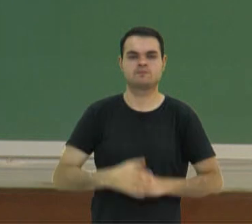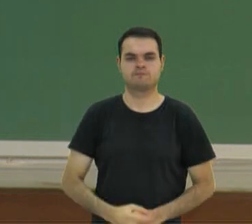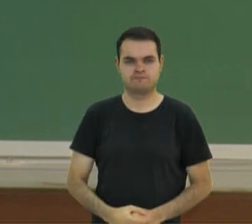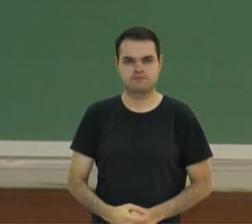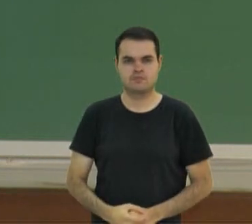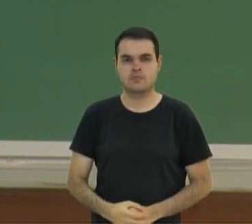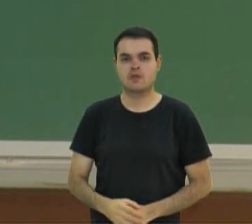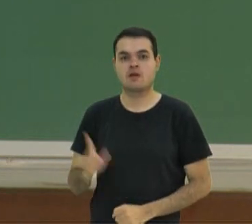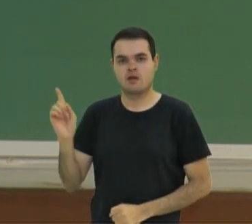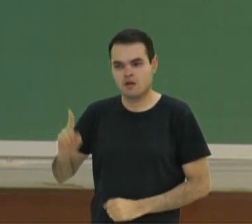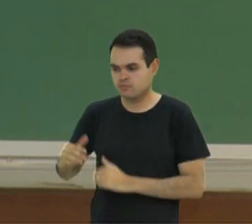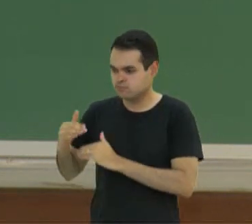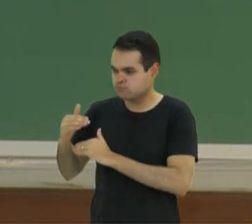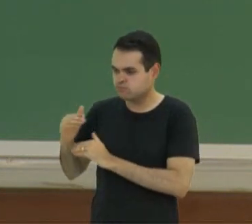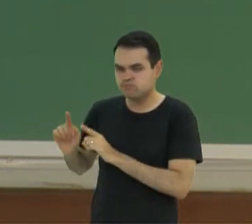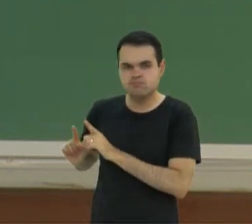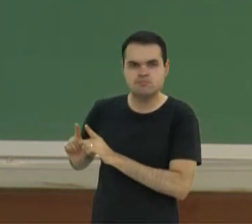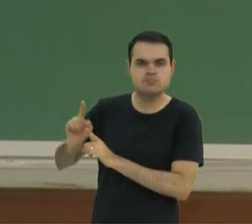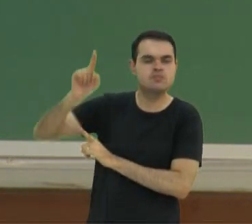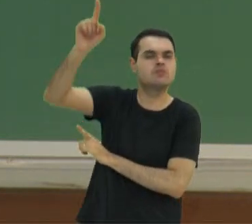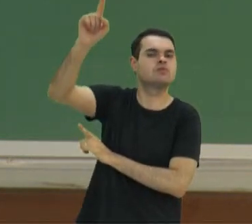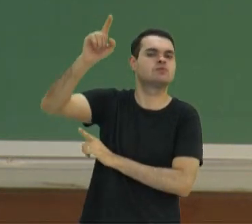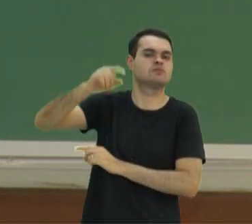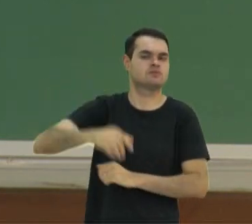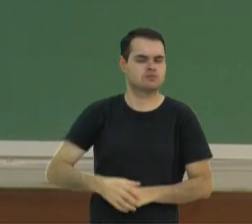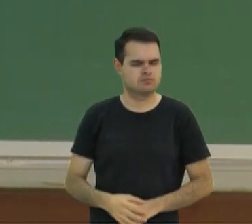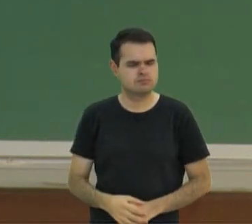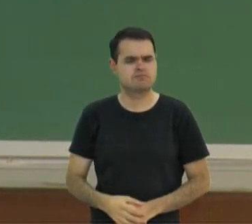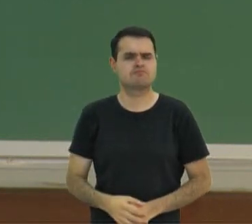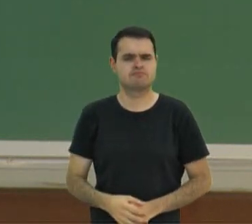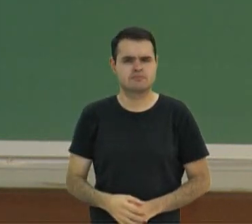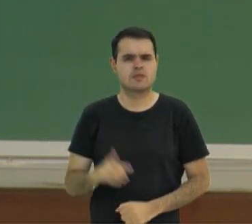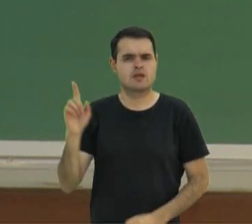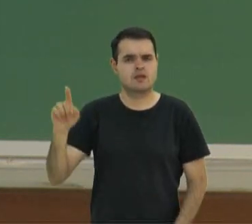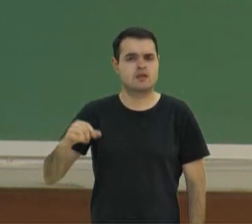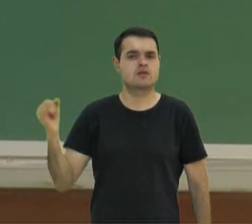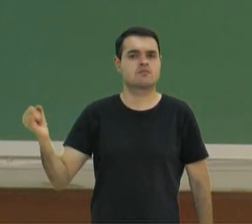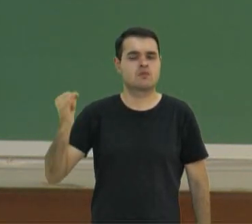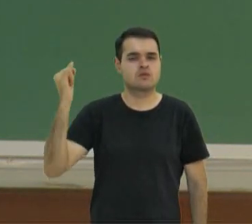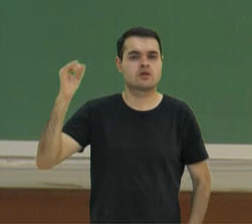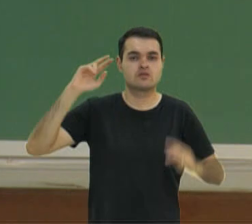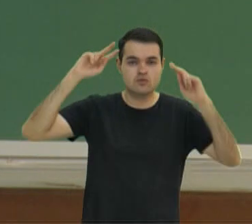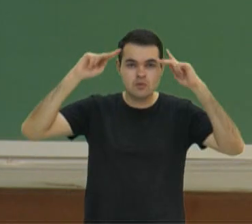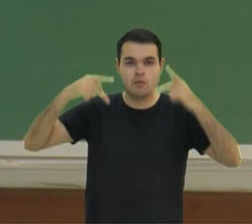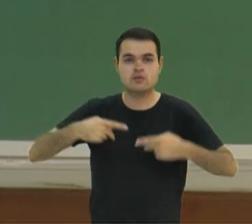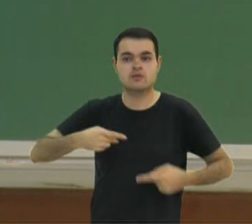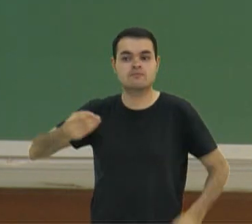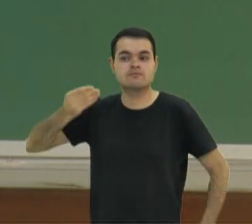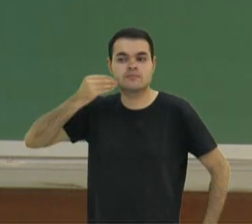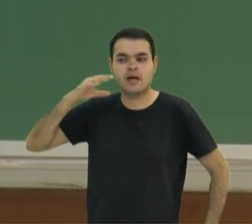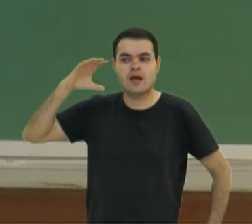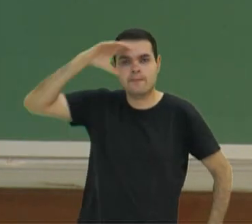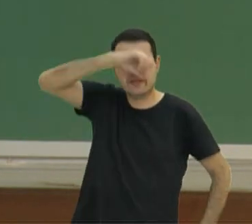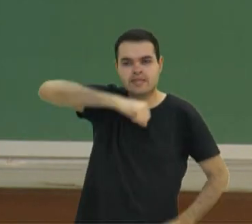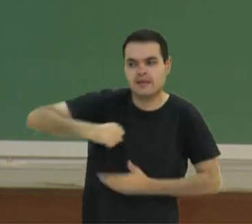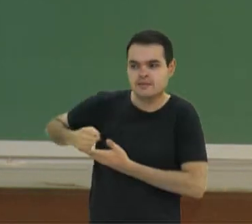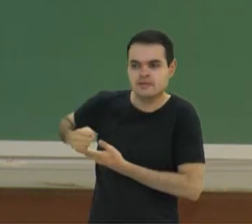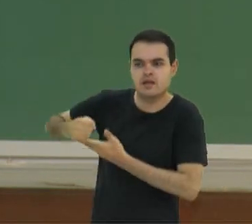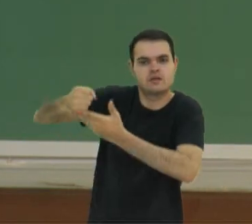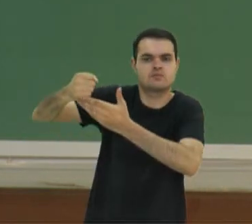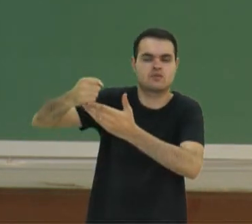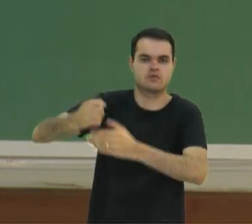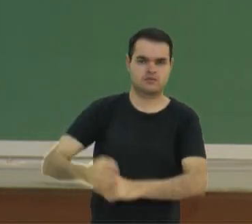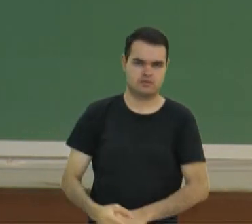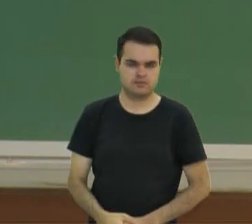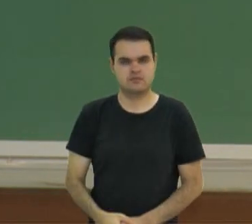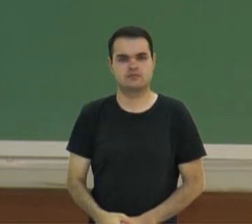essa evolução, né, e como foi importante para o ser humano aprender a transportar. Né? Por isso que uma das coisas que eu